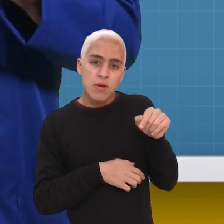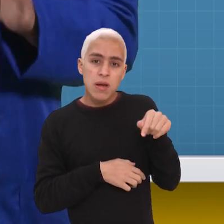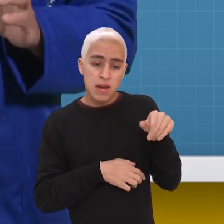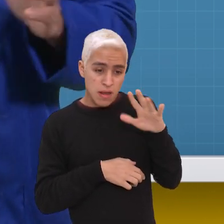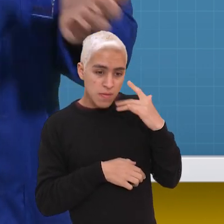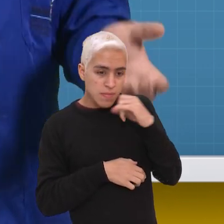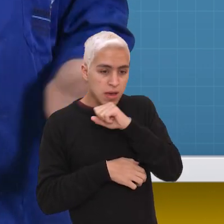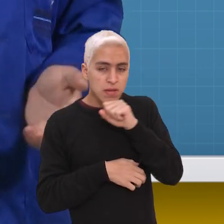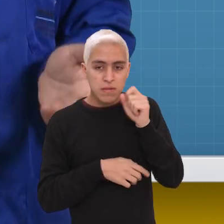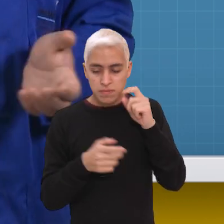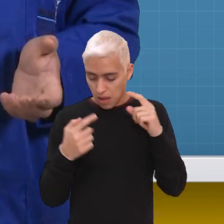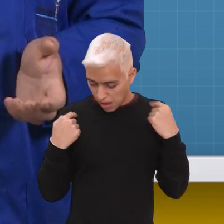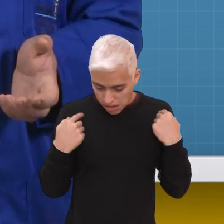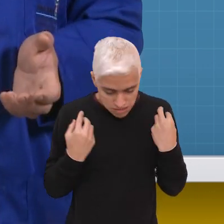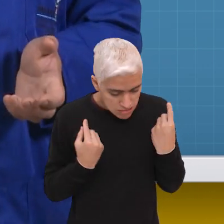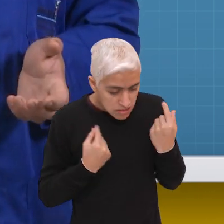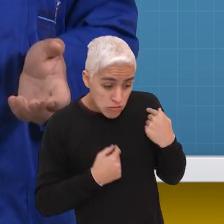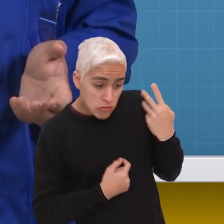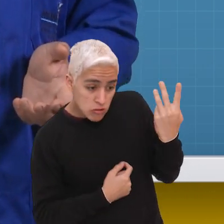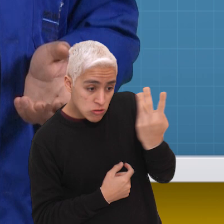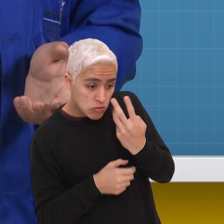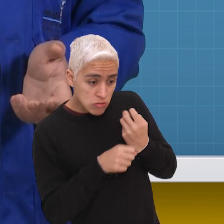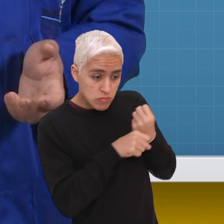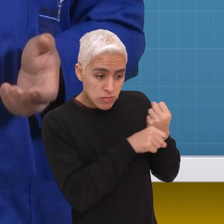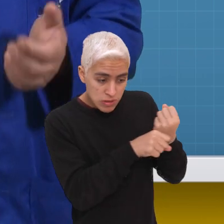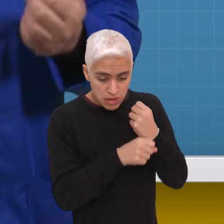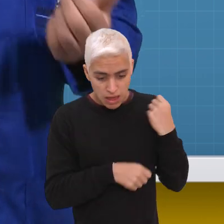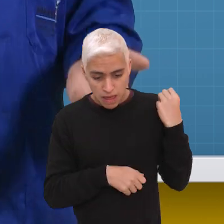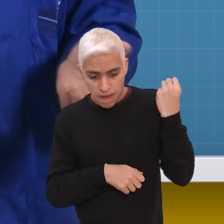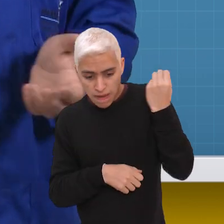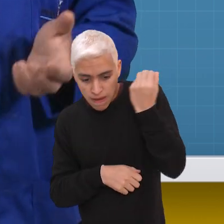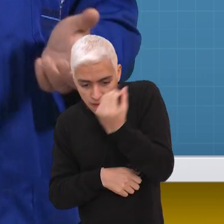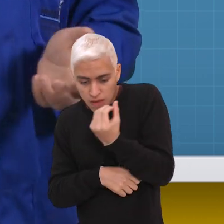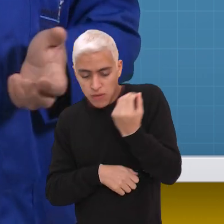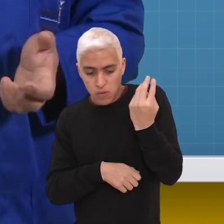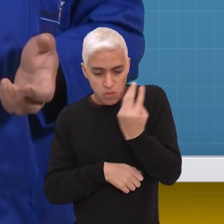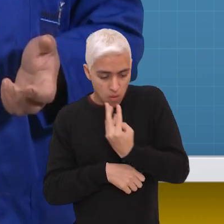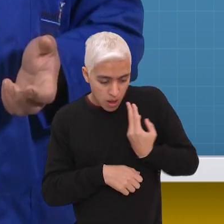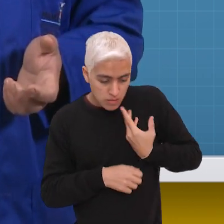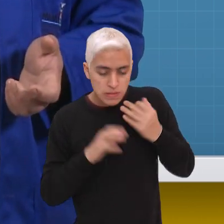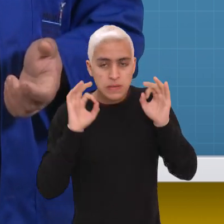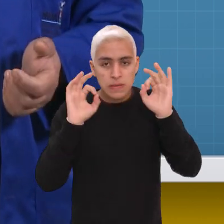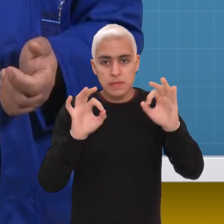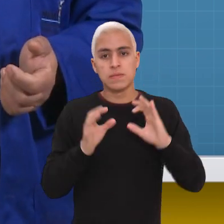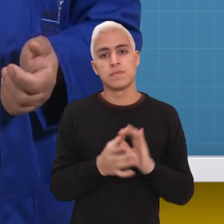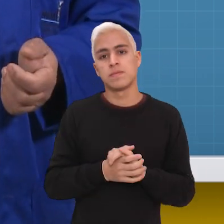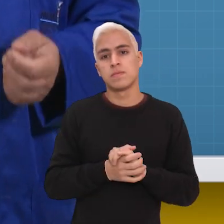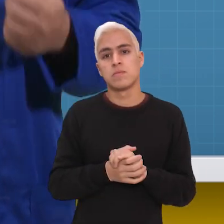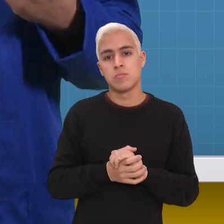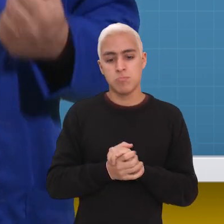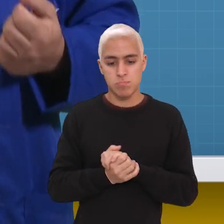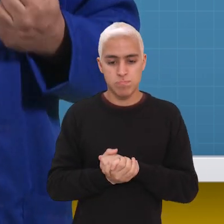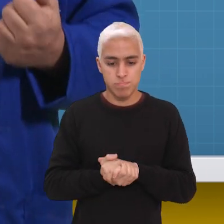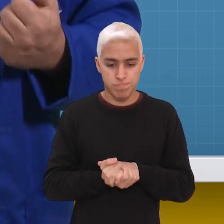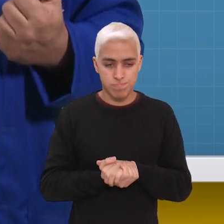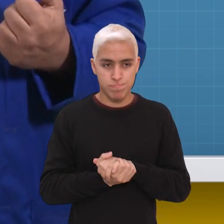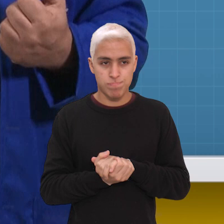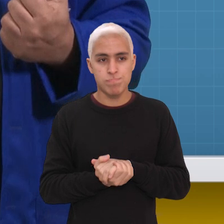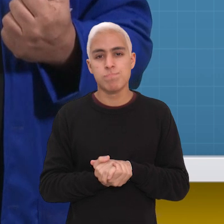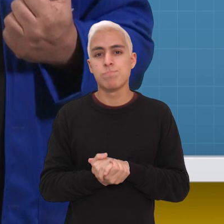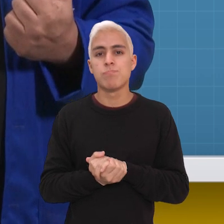pais ficaram olhando, bom, nós estamos em 4 pessoas, né? Essa viagem toda feita em 4 pessoas. Nós